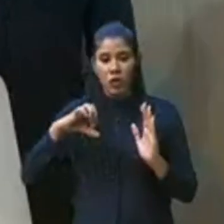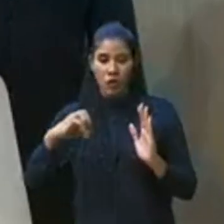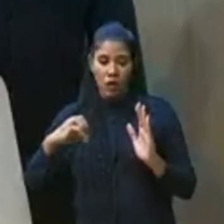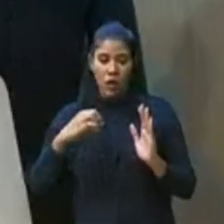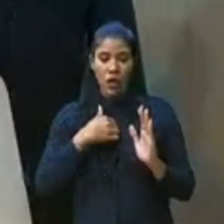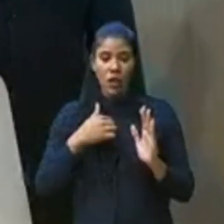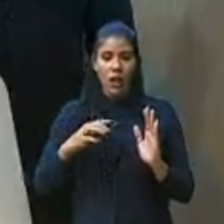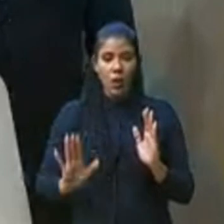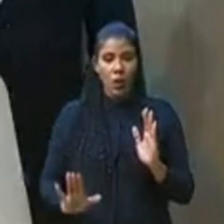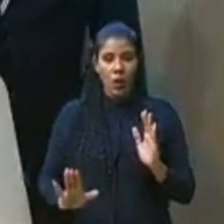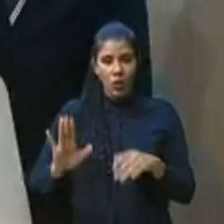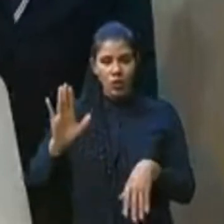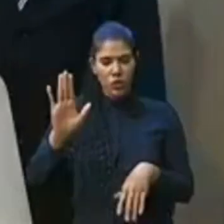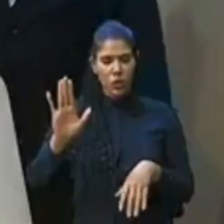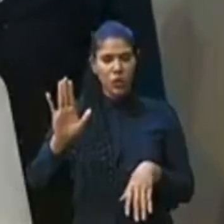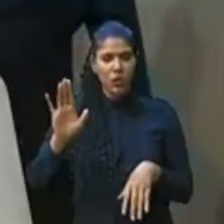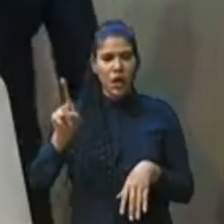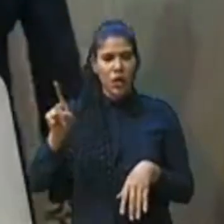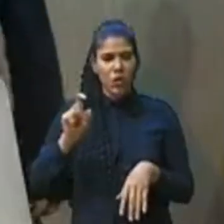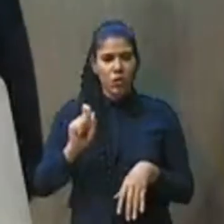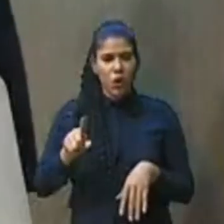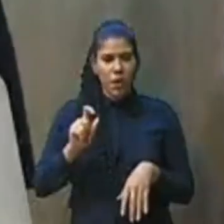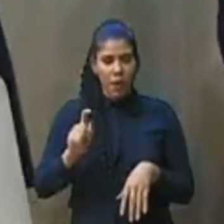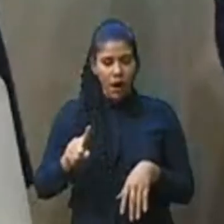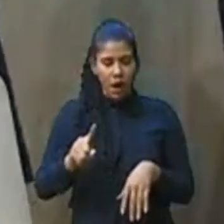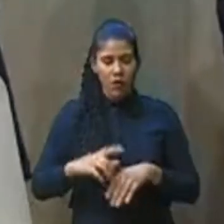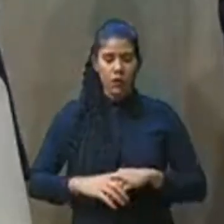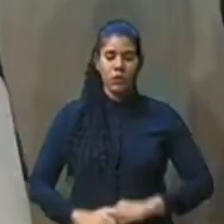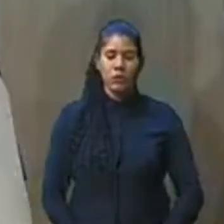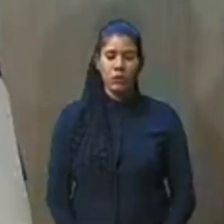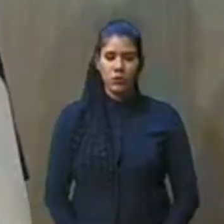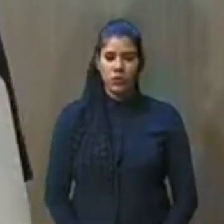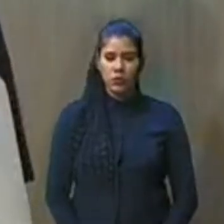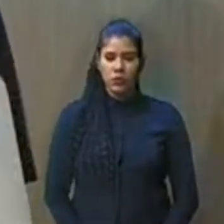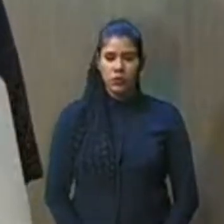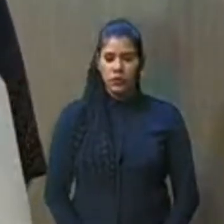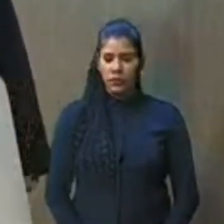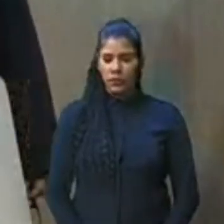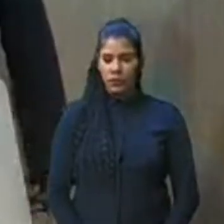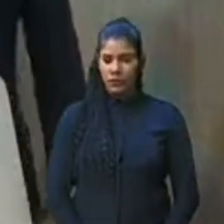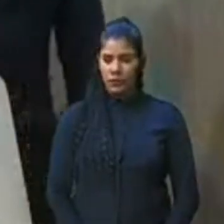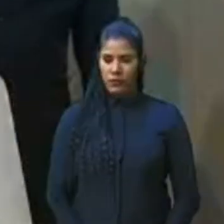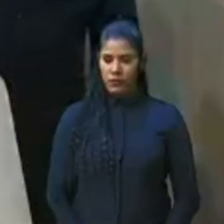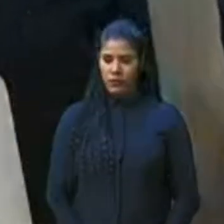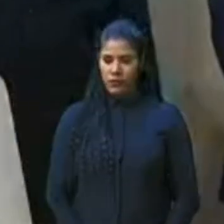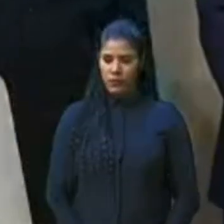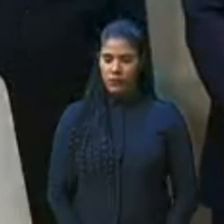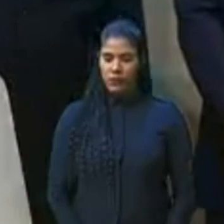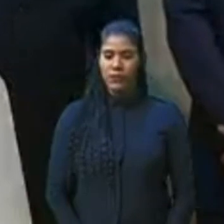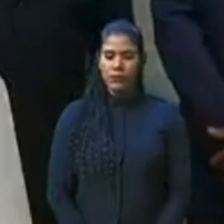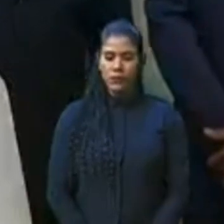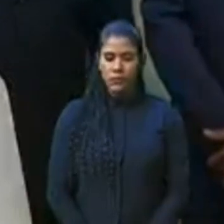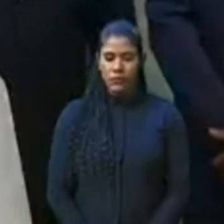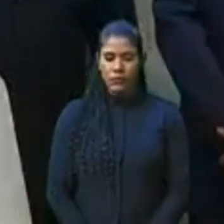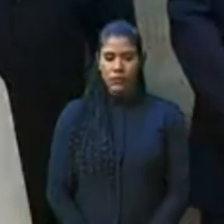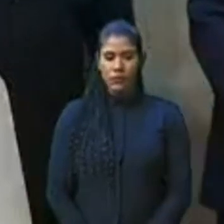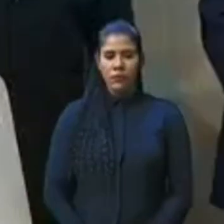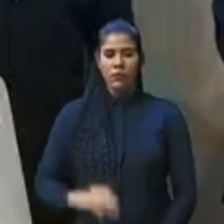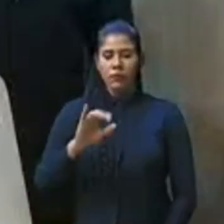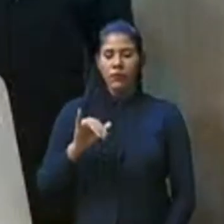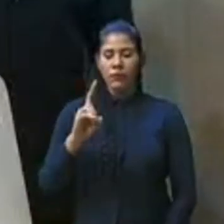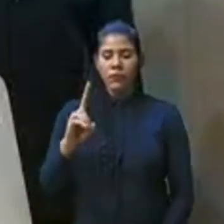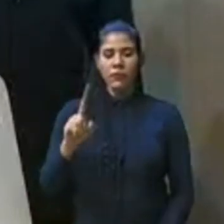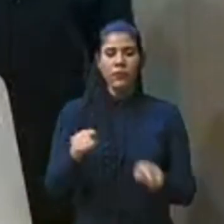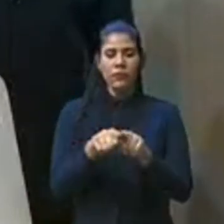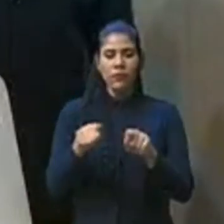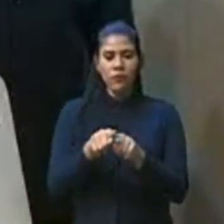inclusive concorrendo em Sobral com Alexandre Figueiredo, figura estupenda, maravilhosa, amigo, com Cid Gomes, naquele